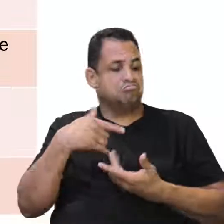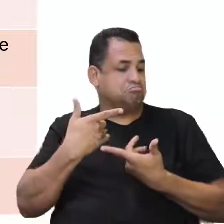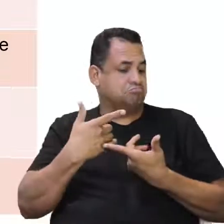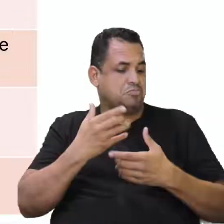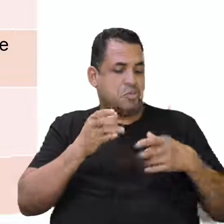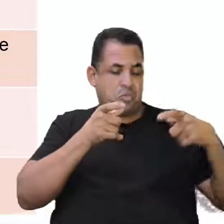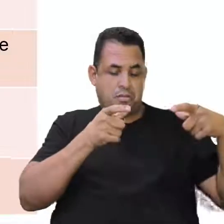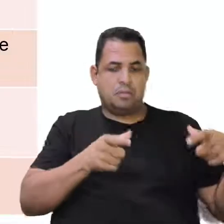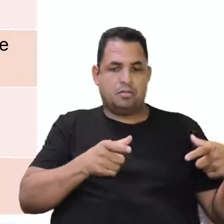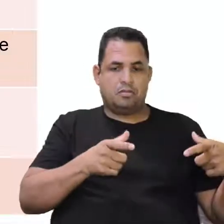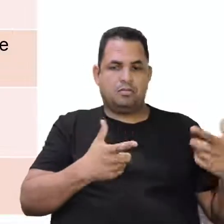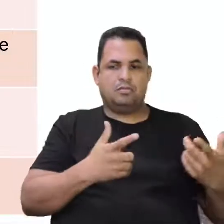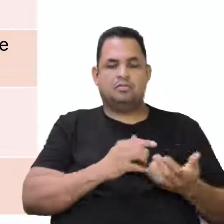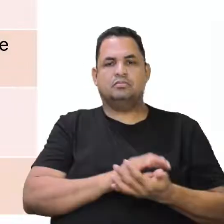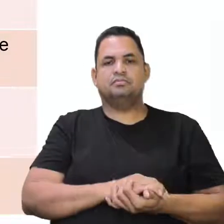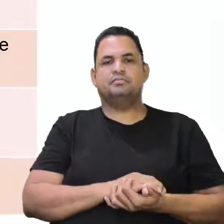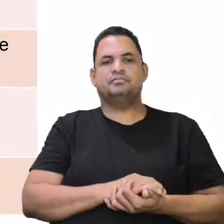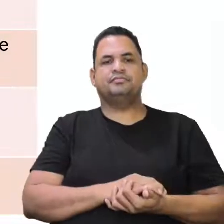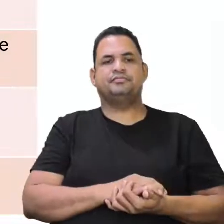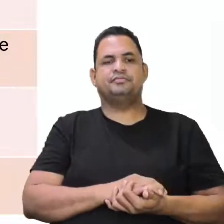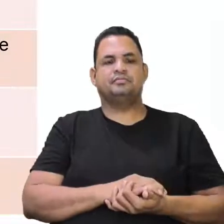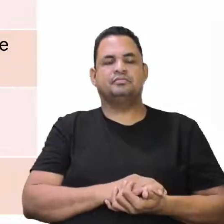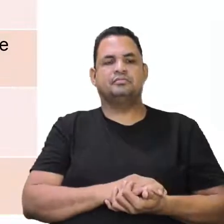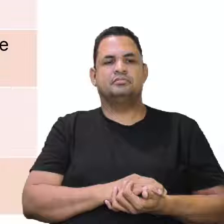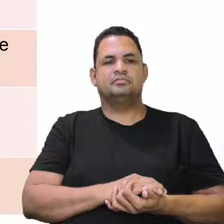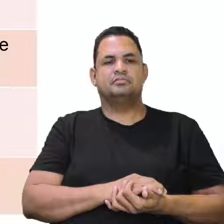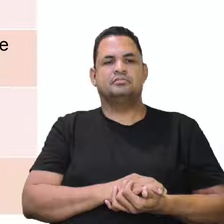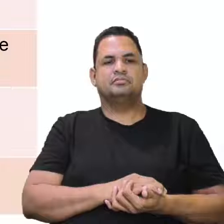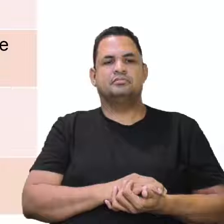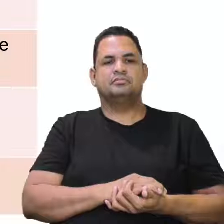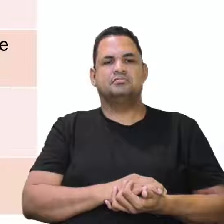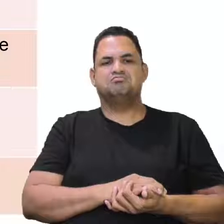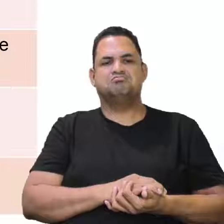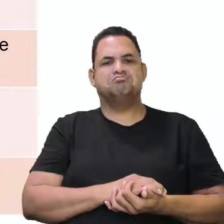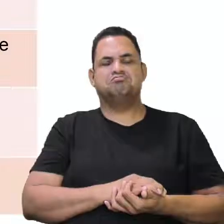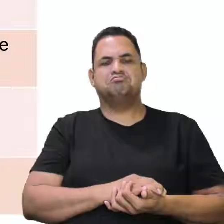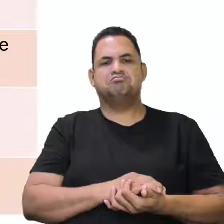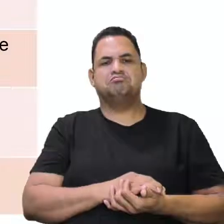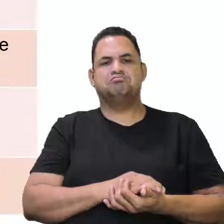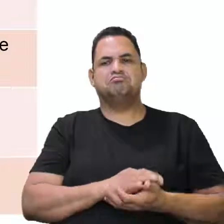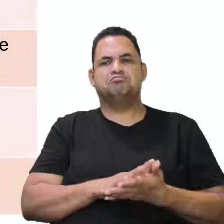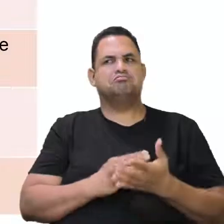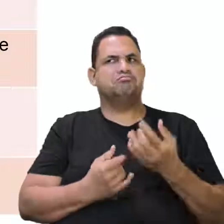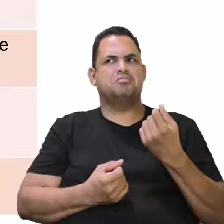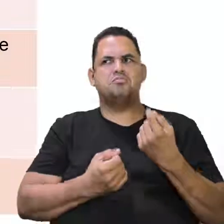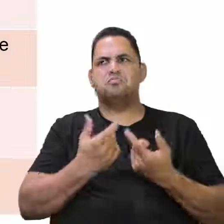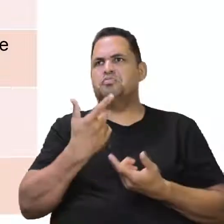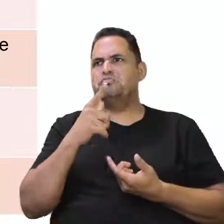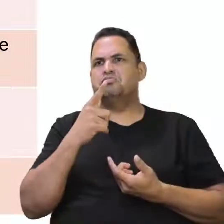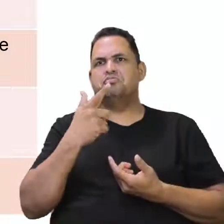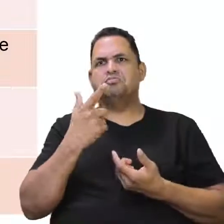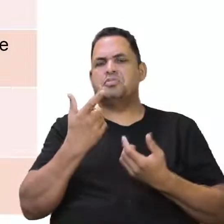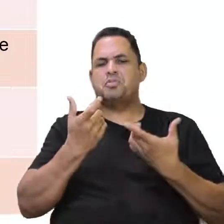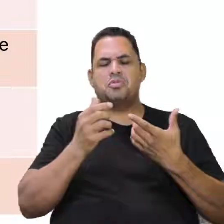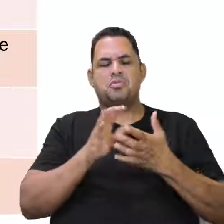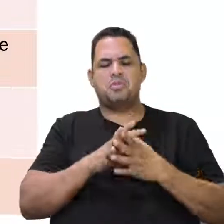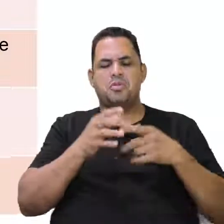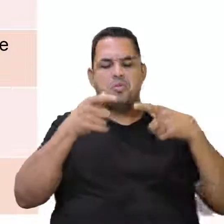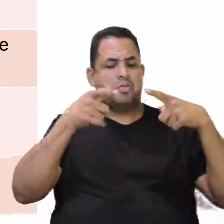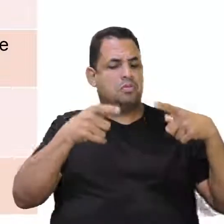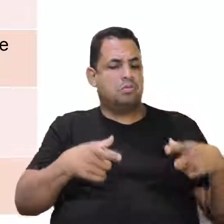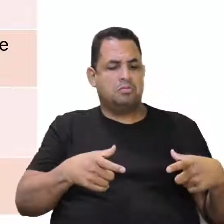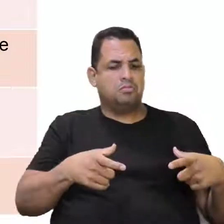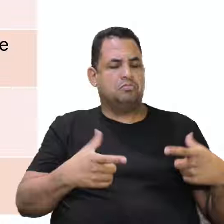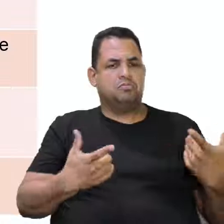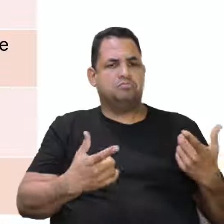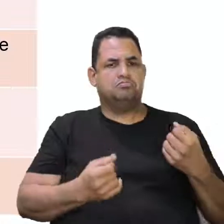lugar? Agora o anywhere, no sentido de nenhum lugar. Sorry, no sentido de